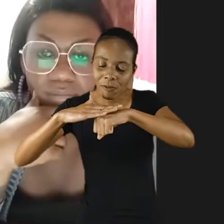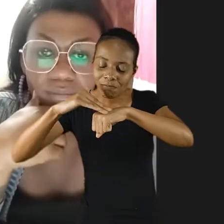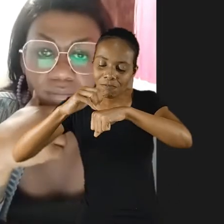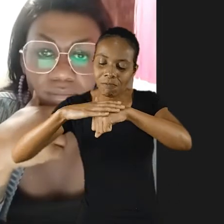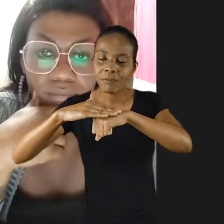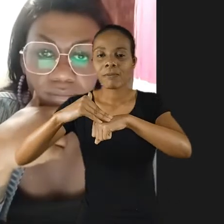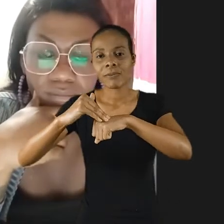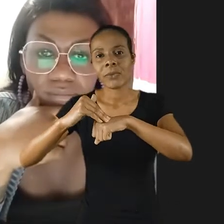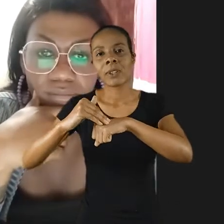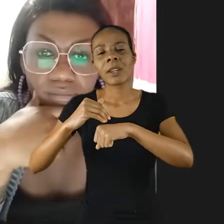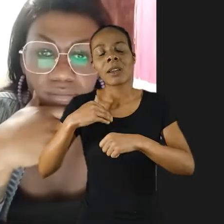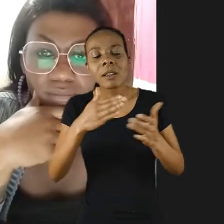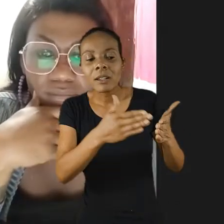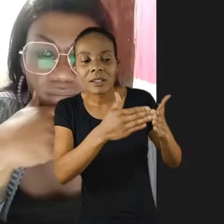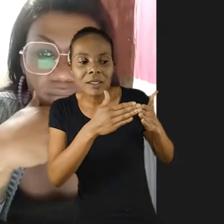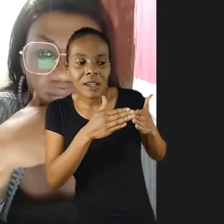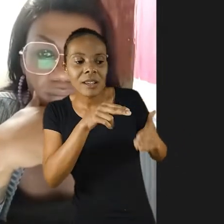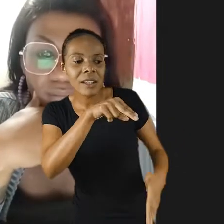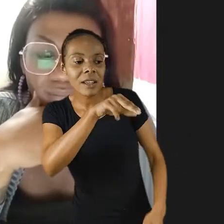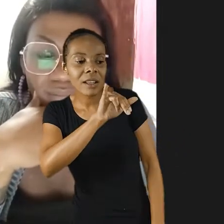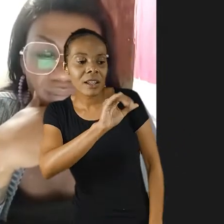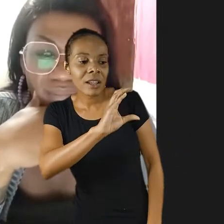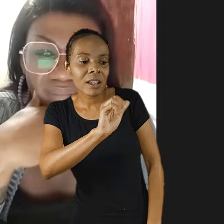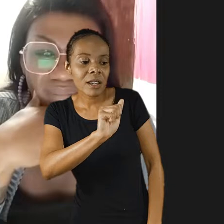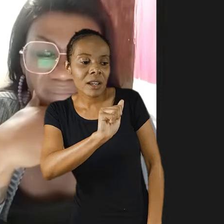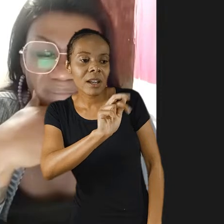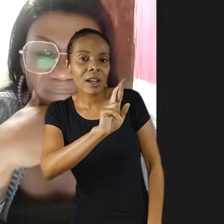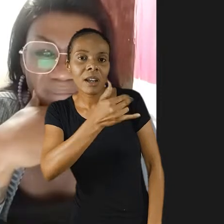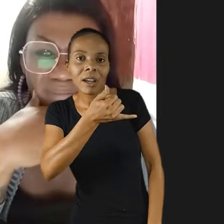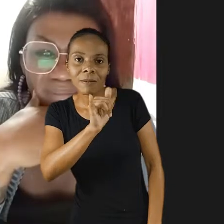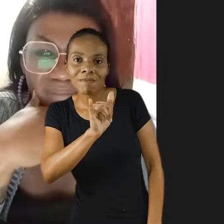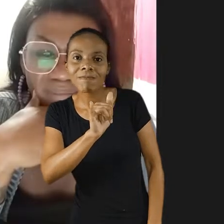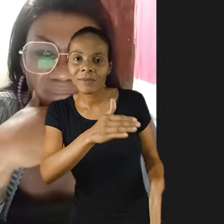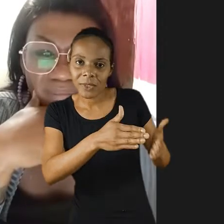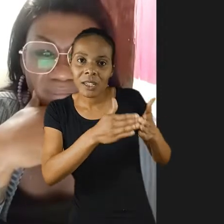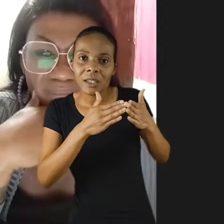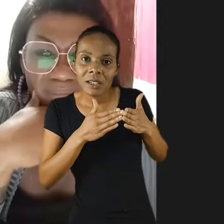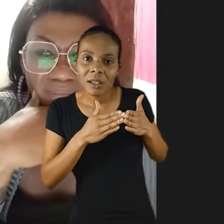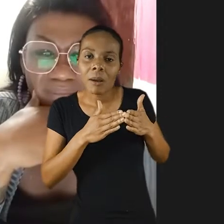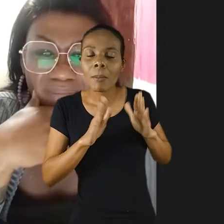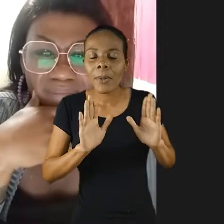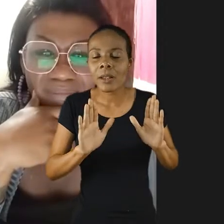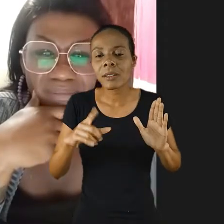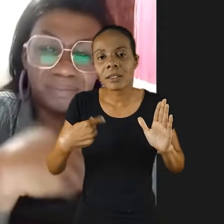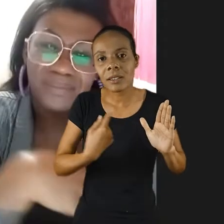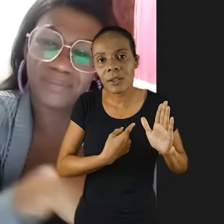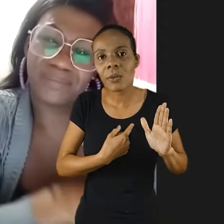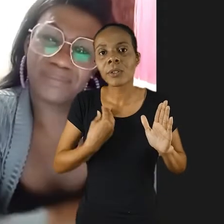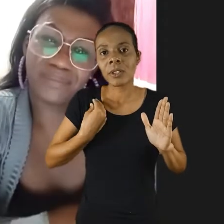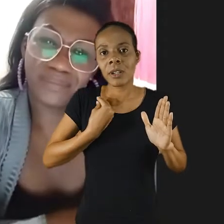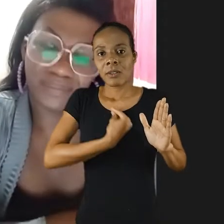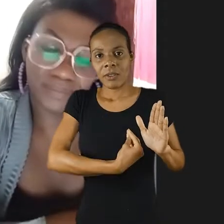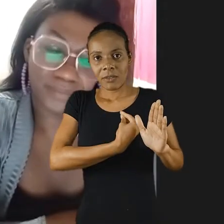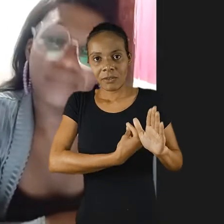até licença a Níquere, mas tem um lugar de afeto que da nossa vivência, da nossa relação